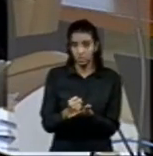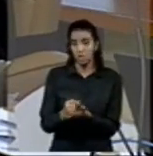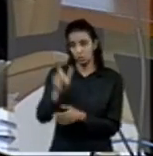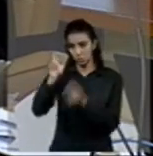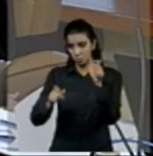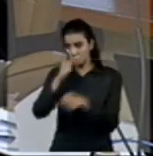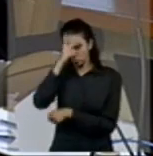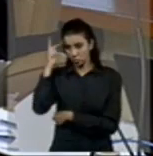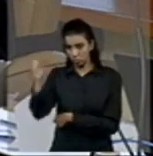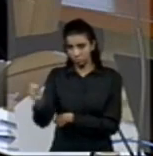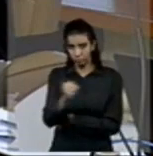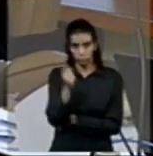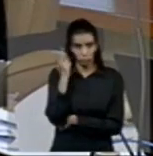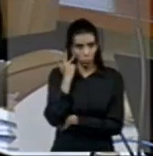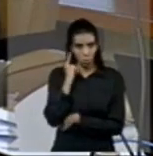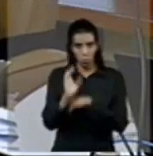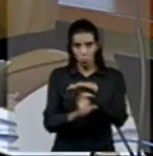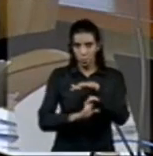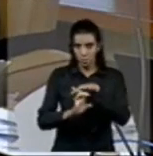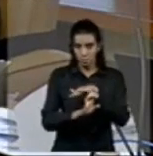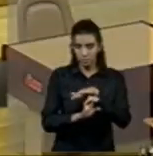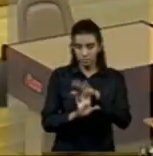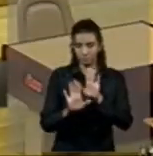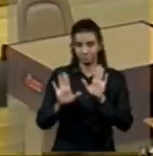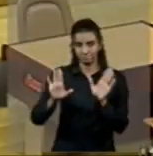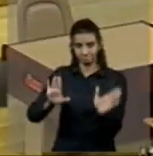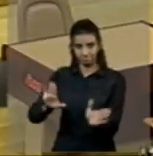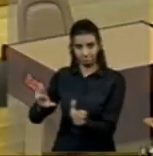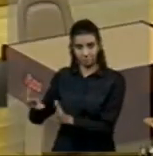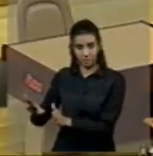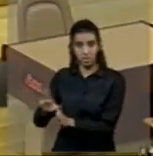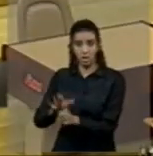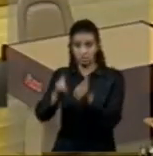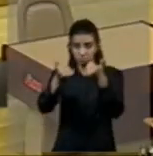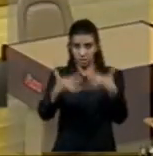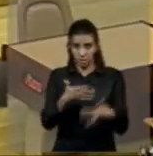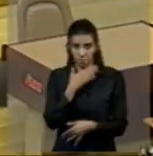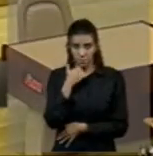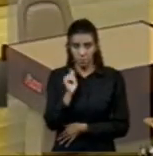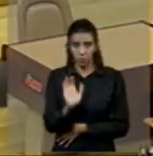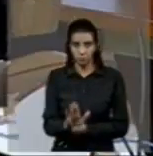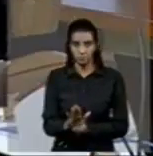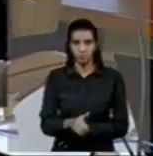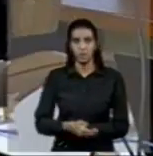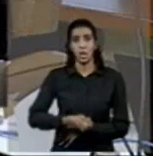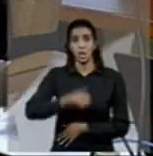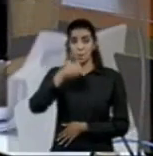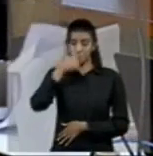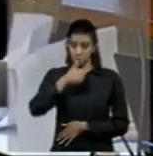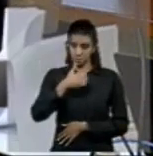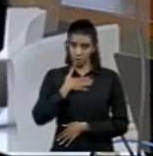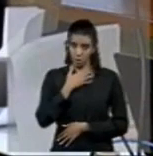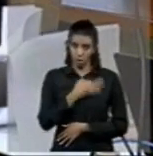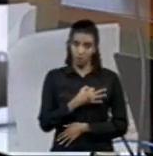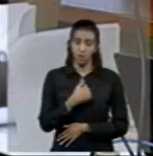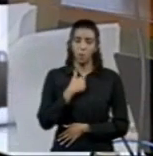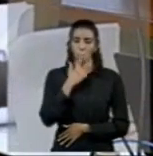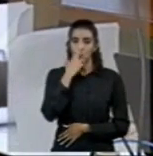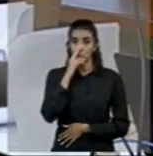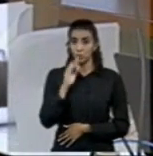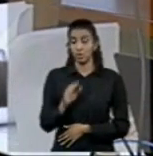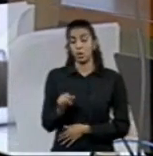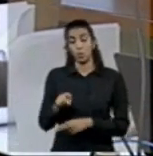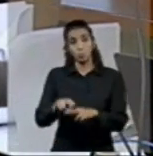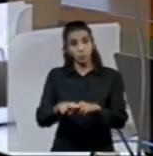de obra por empresa interposta. Por isso, senhora Presidente, quanto ao primeiro preceito, entendo que não há, por